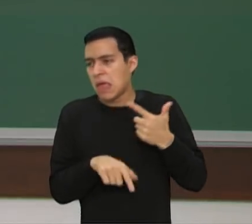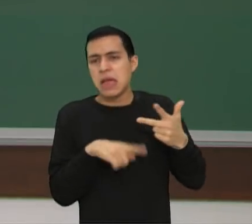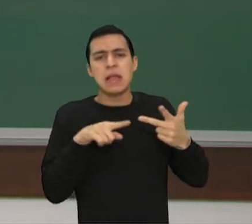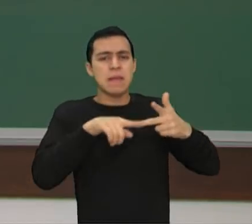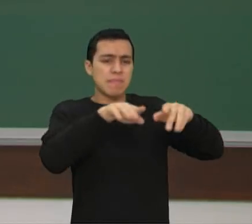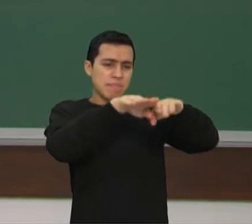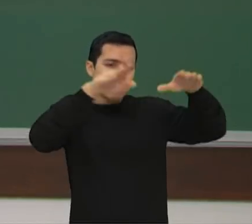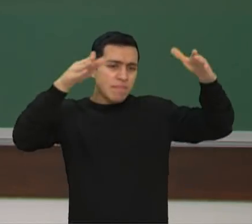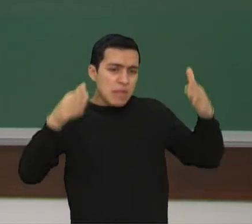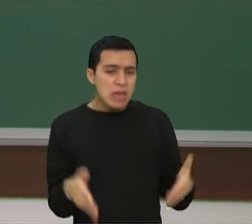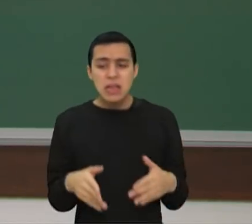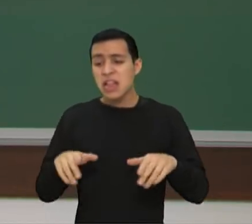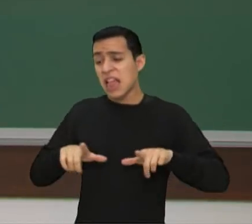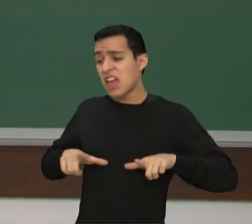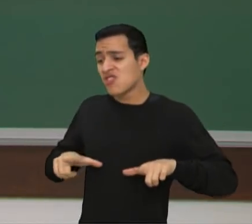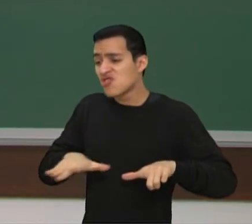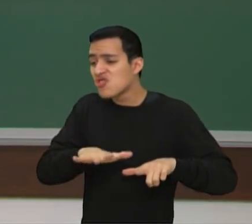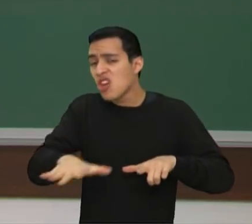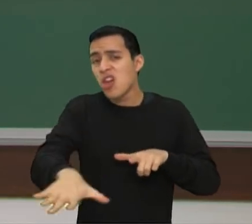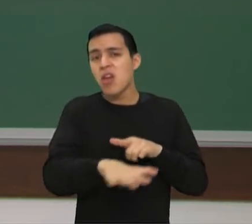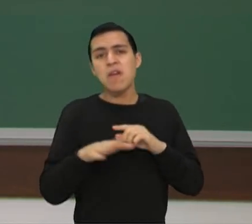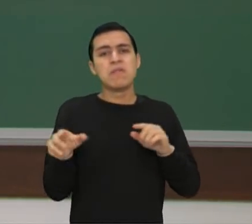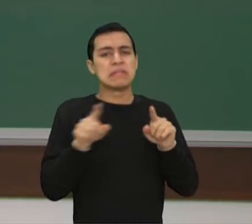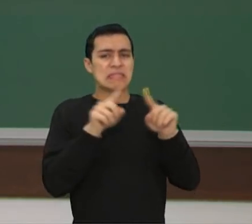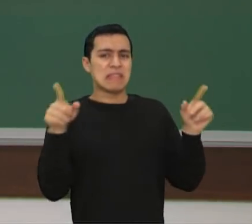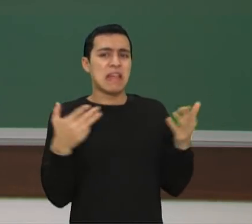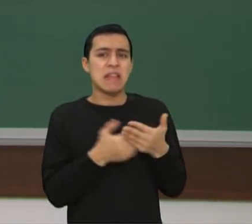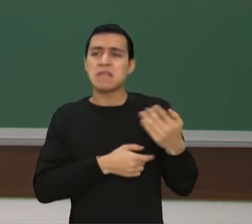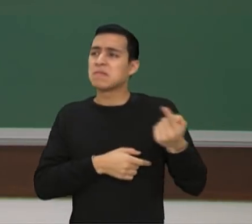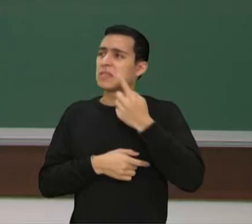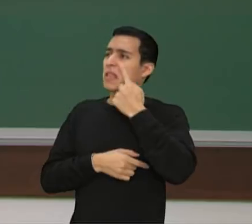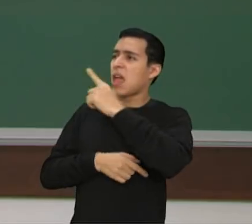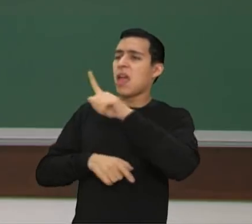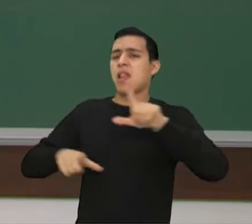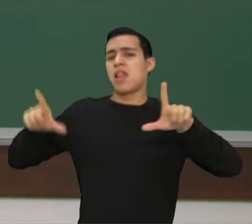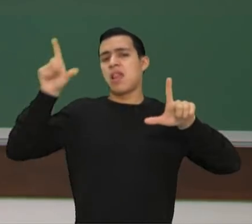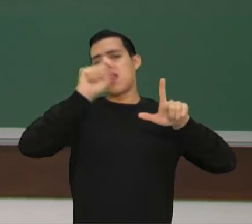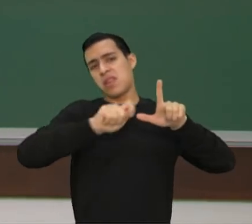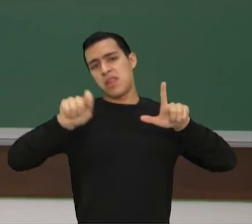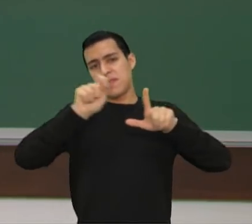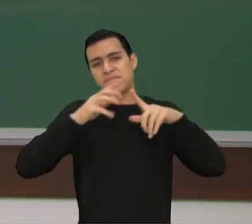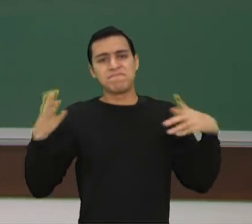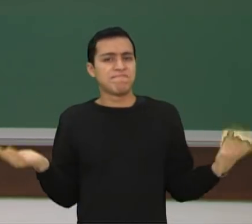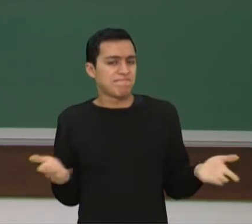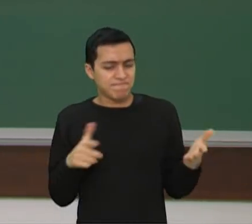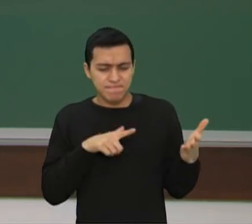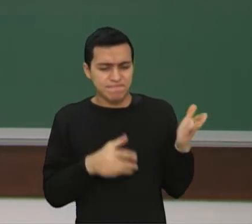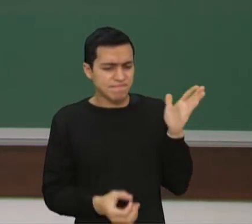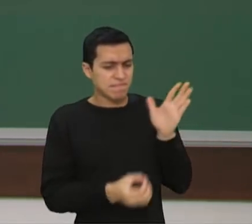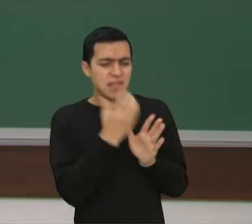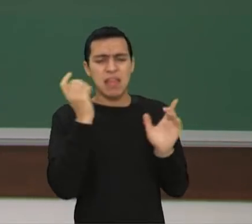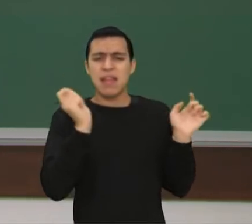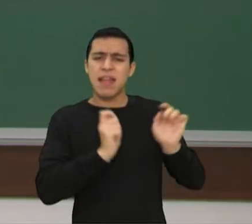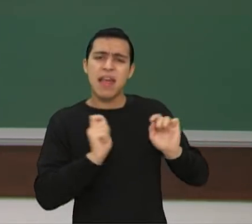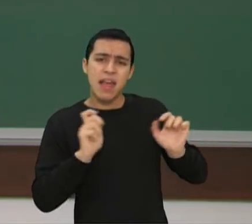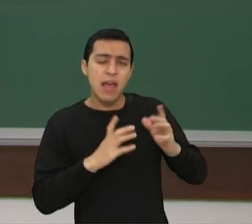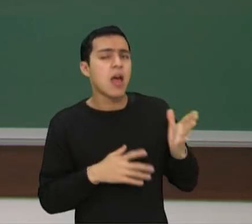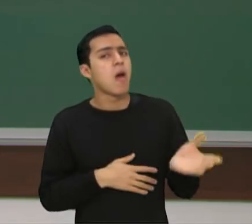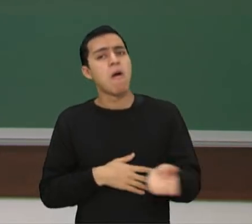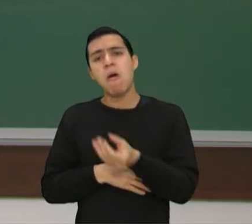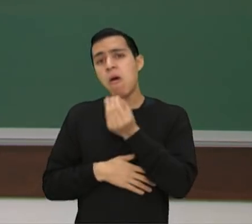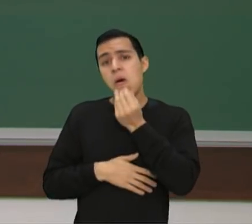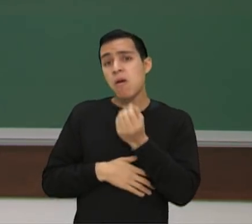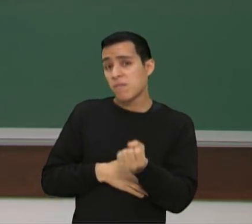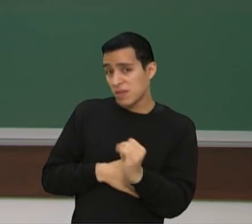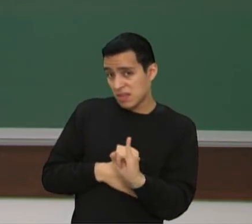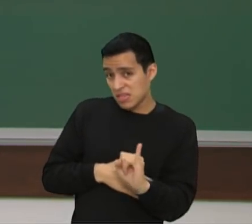a gente pode fazer no chão, a gente pode fazer em sala de aula, no quadro. Então, a gente consegue ter várias alternativas. Claro que se for num